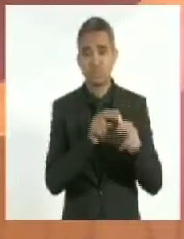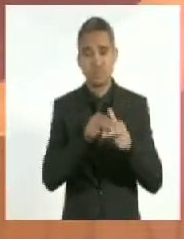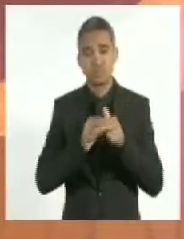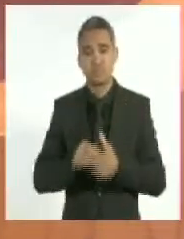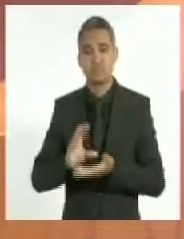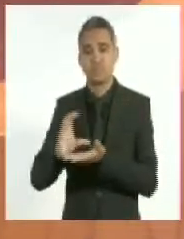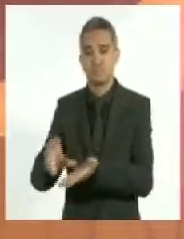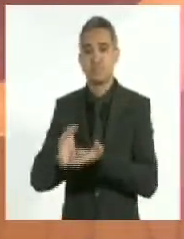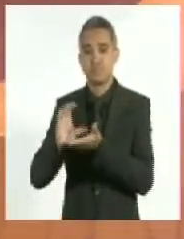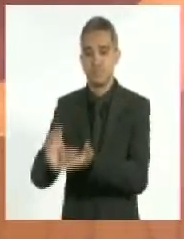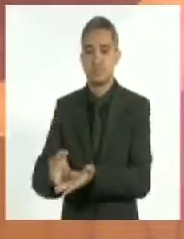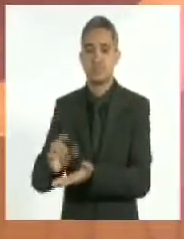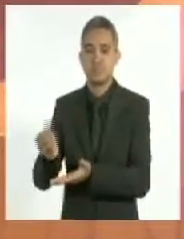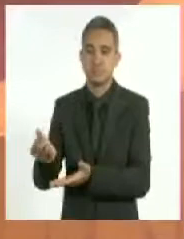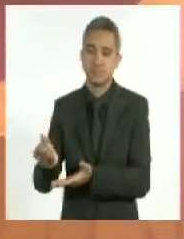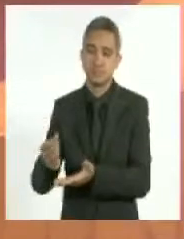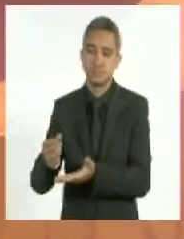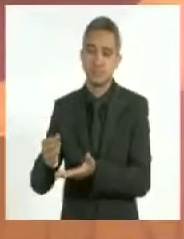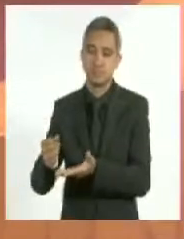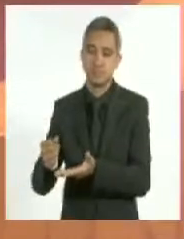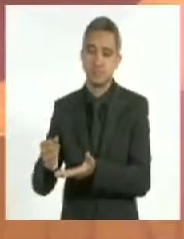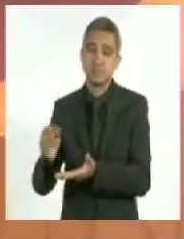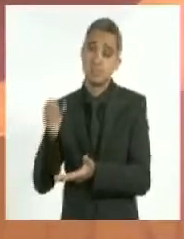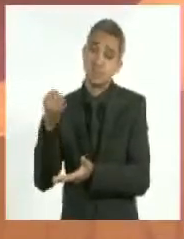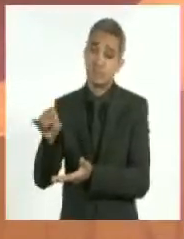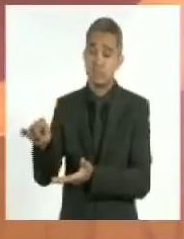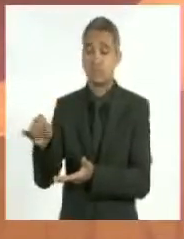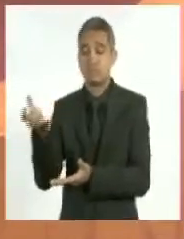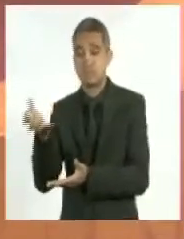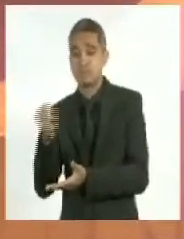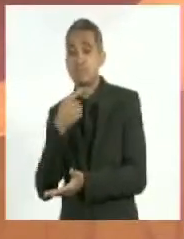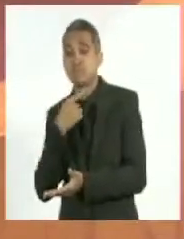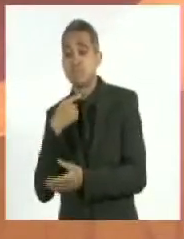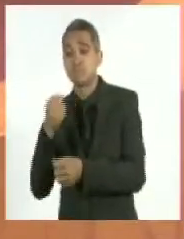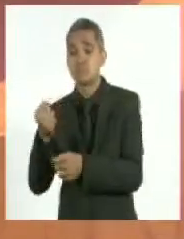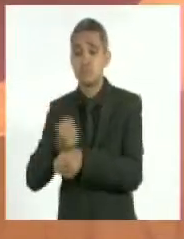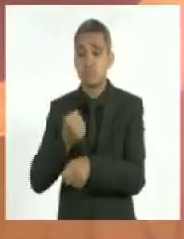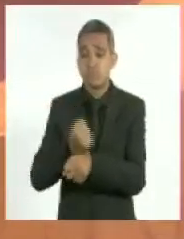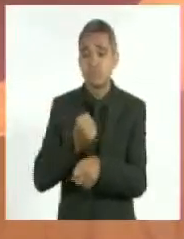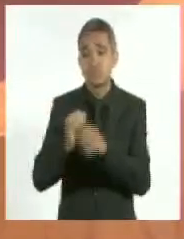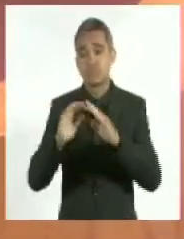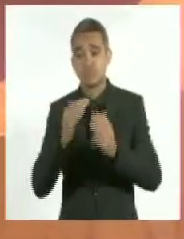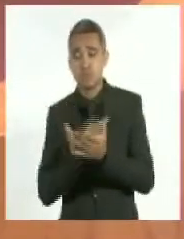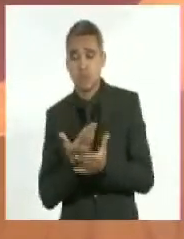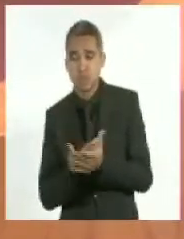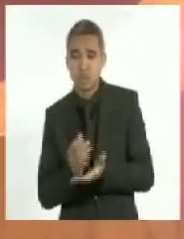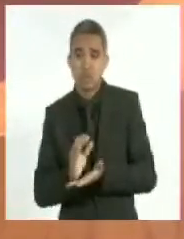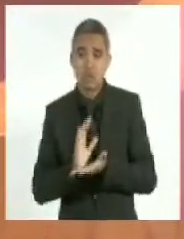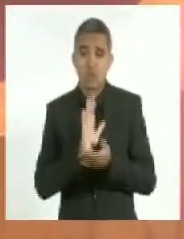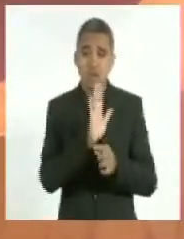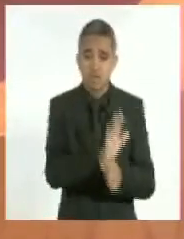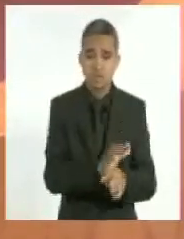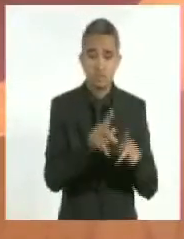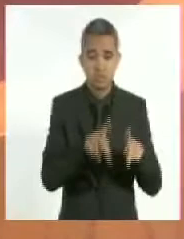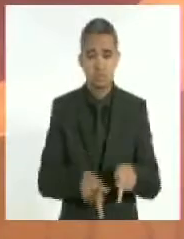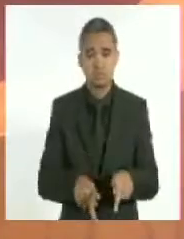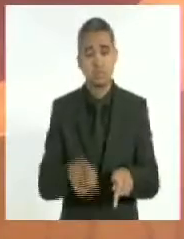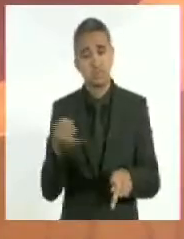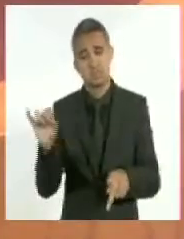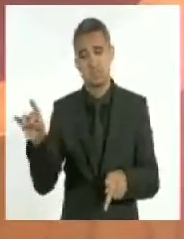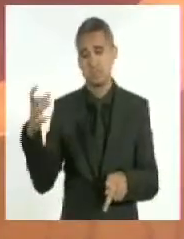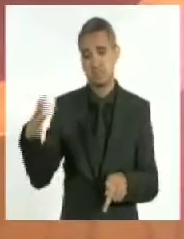a empresa quiser dar. E no momento que nós regulamentarmos isso através de lei, vai ser obrigatório e vai ser transparente com a prestação de